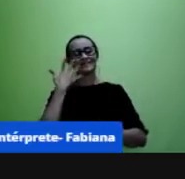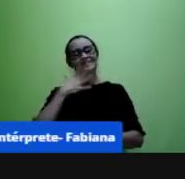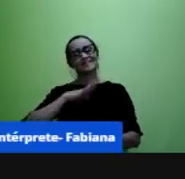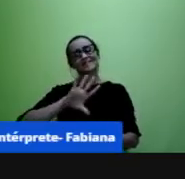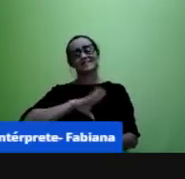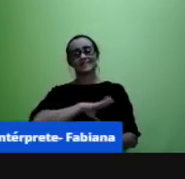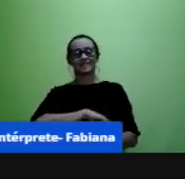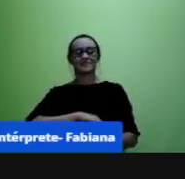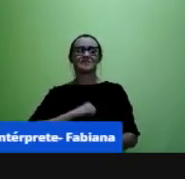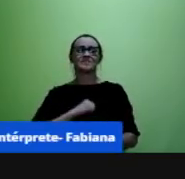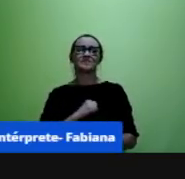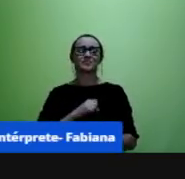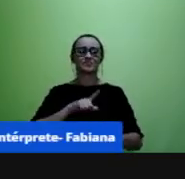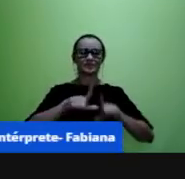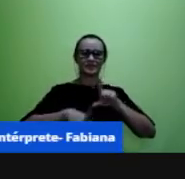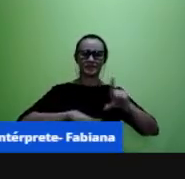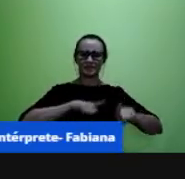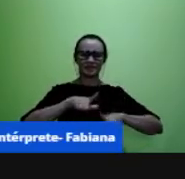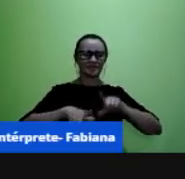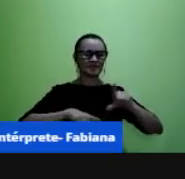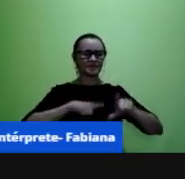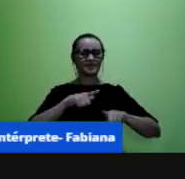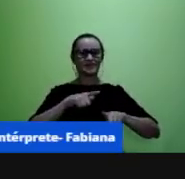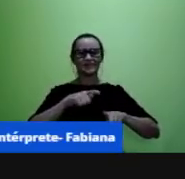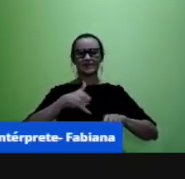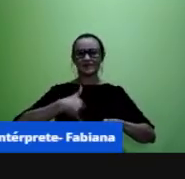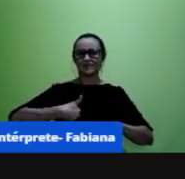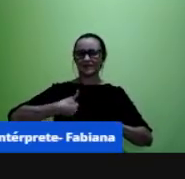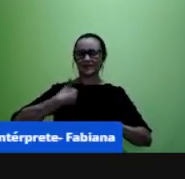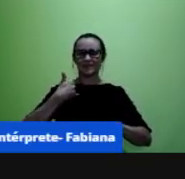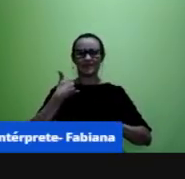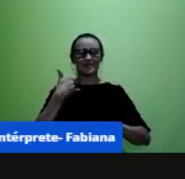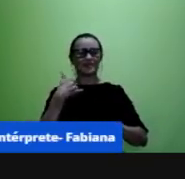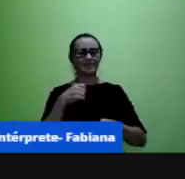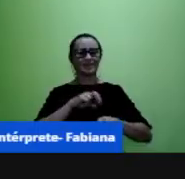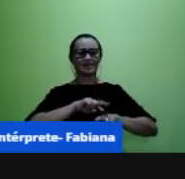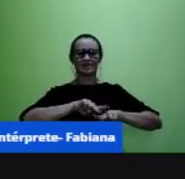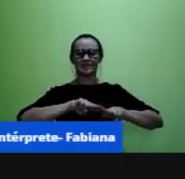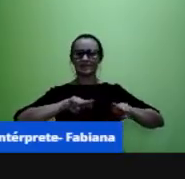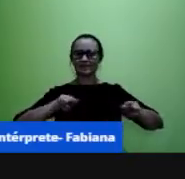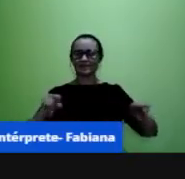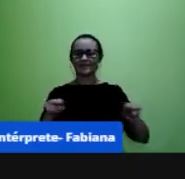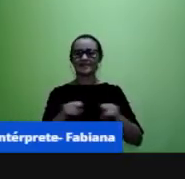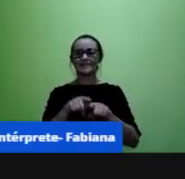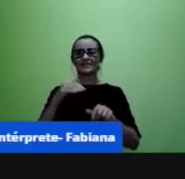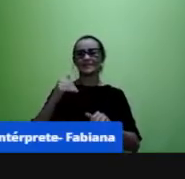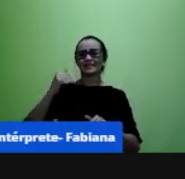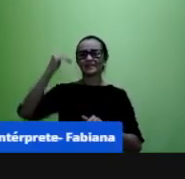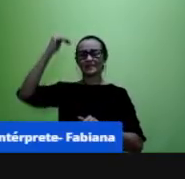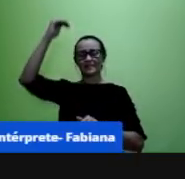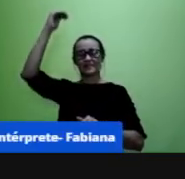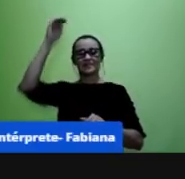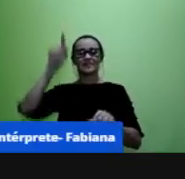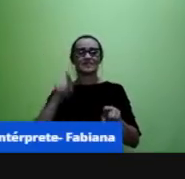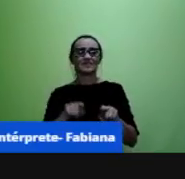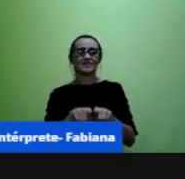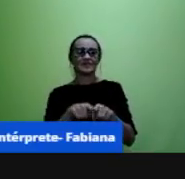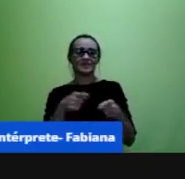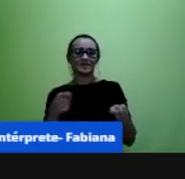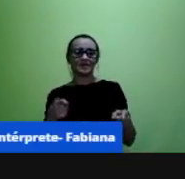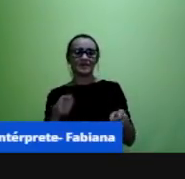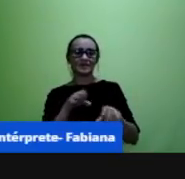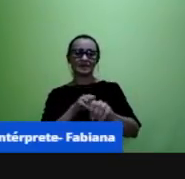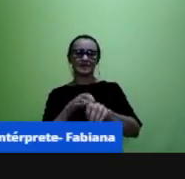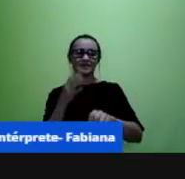Já trabalhei em várias faixas até adultos, mas a educação infantil realmente é o público que eu mais gosto de